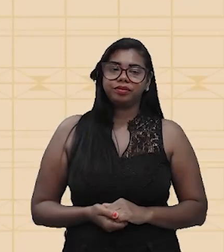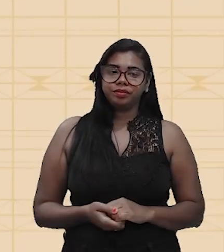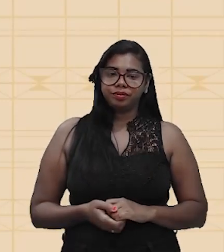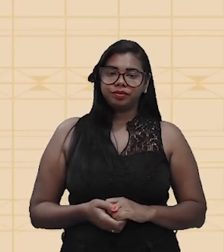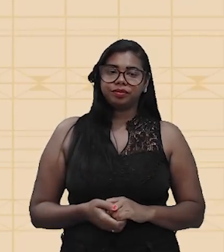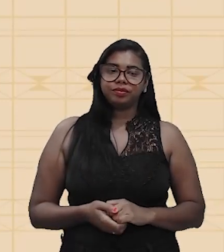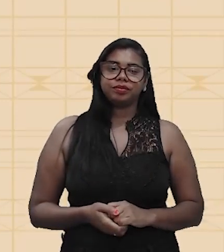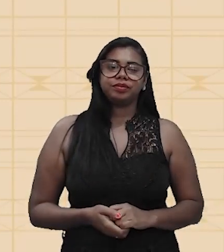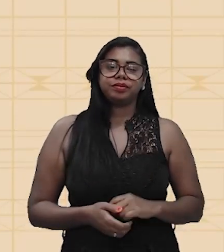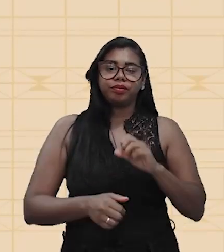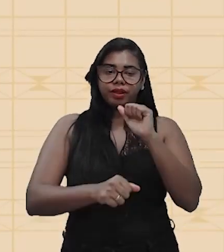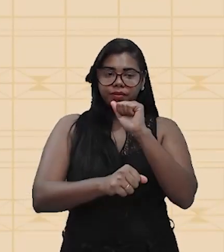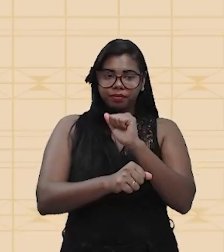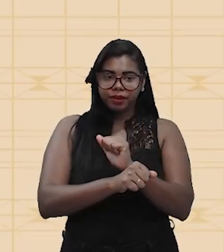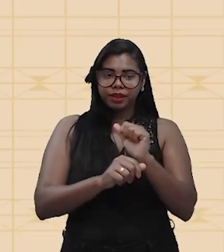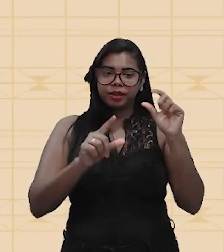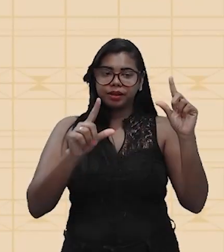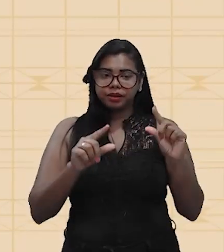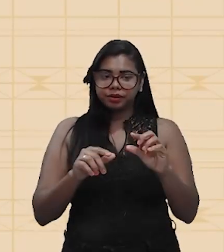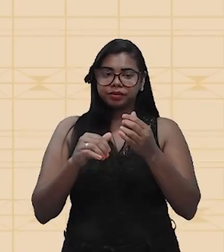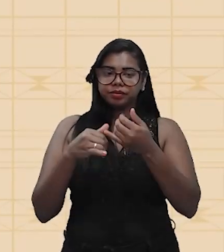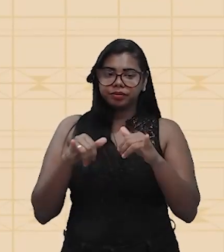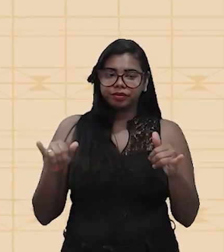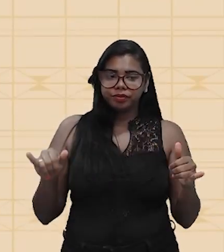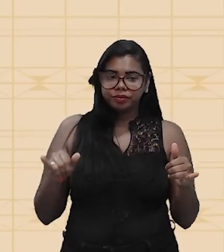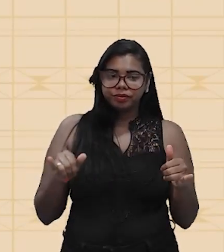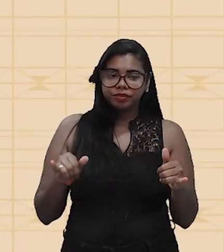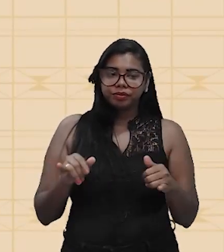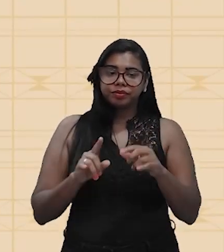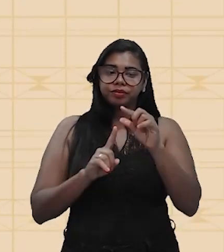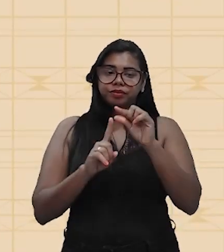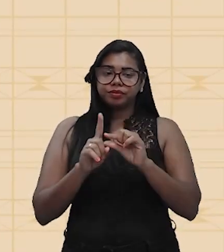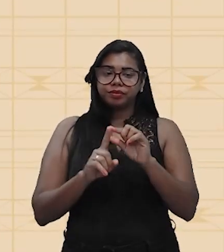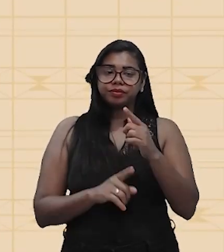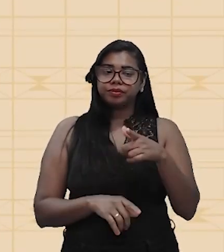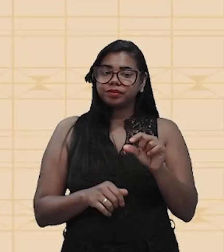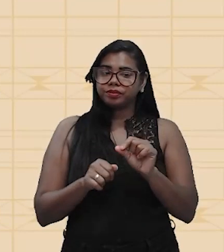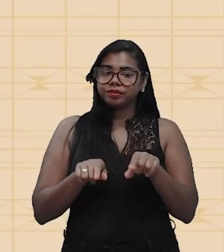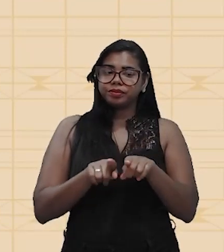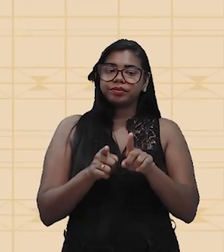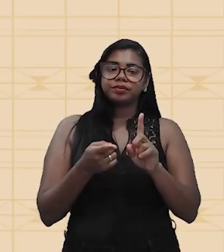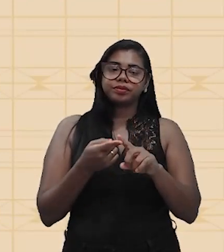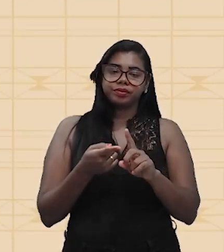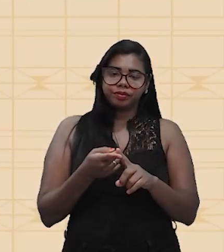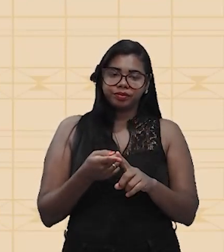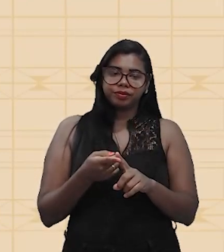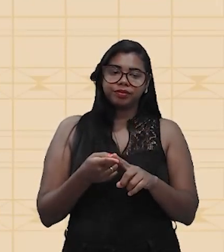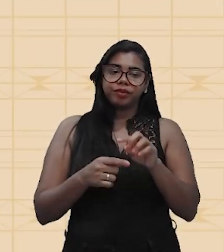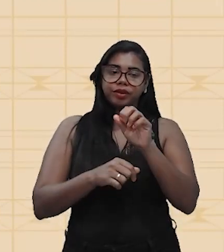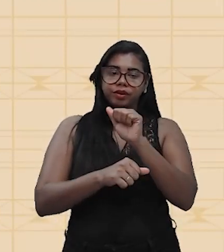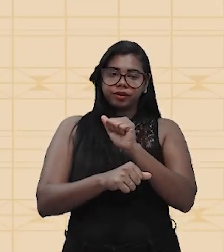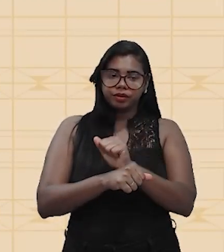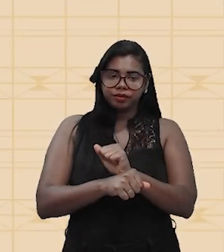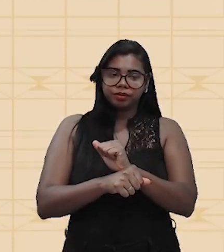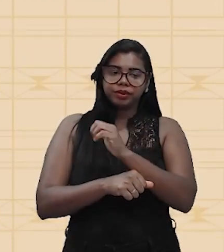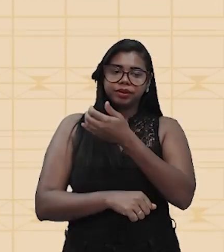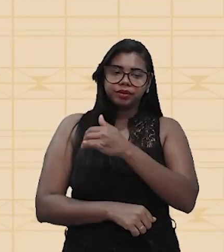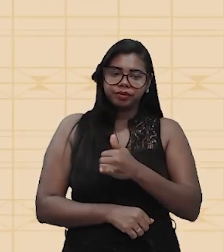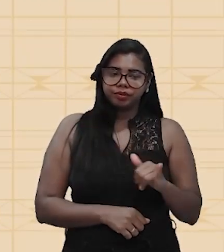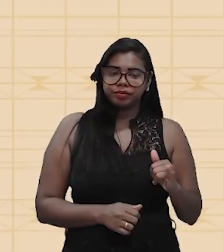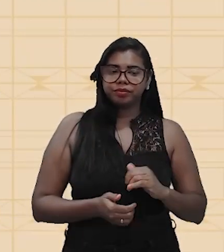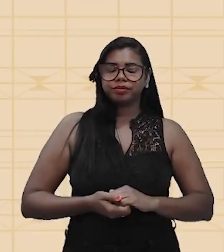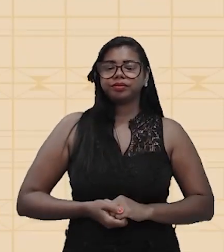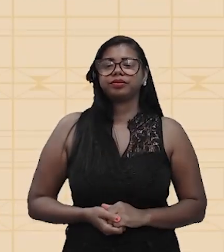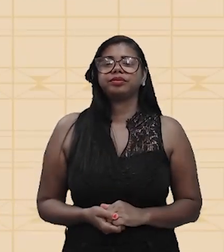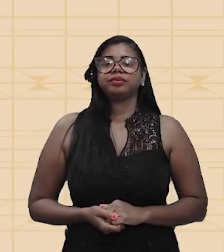a intensidade da corrente. A resistência não faz isso, já o resistor faz porque ele é um componente eletrônico.